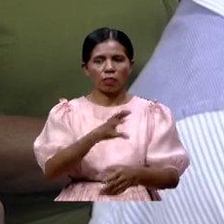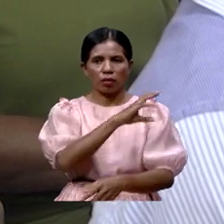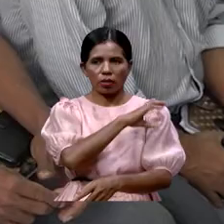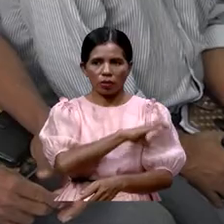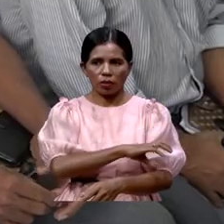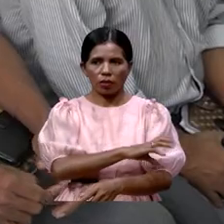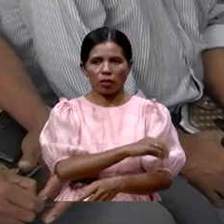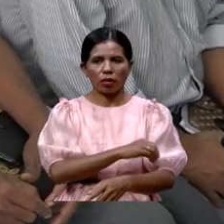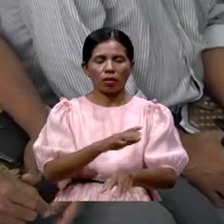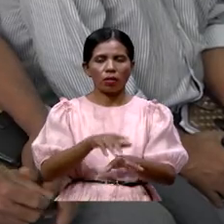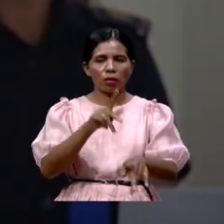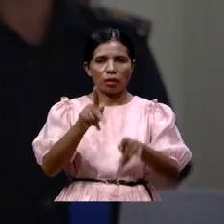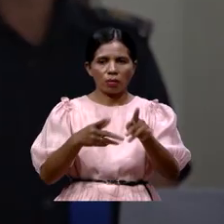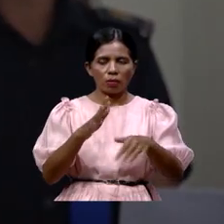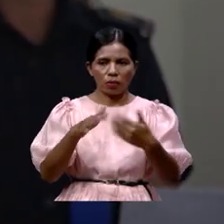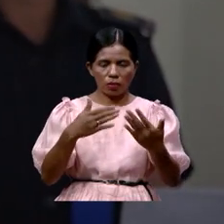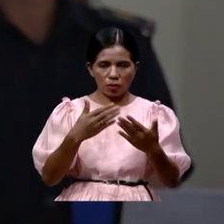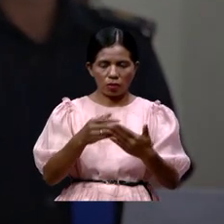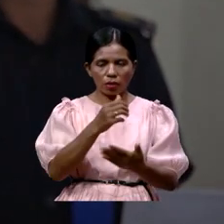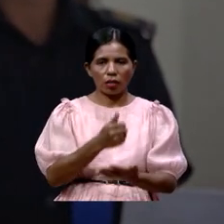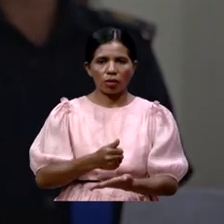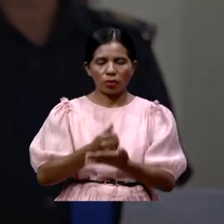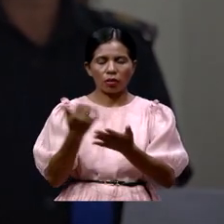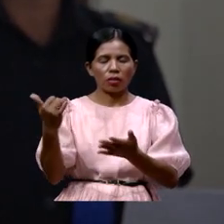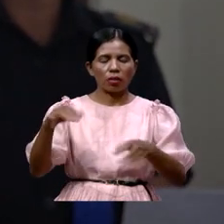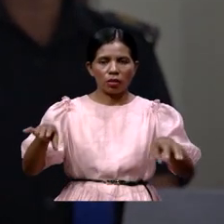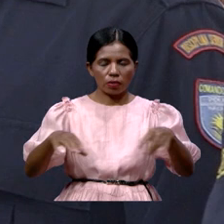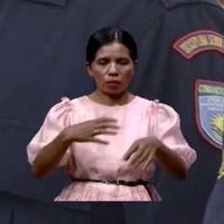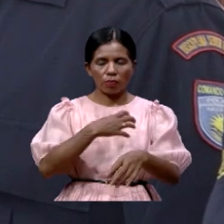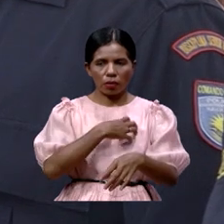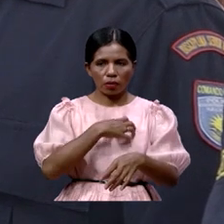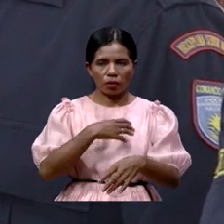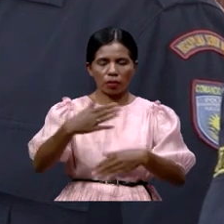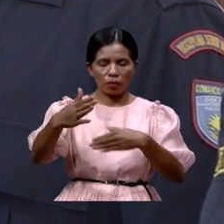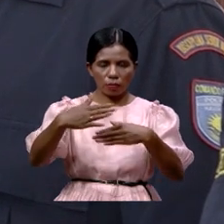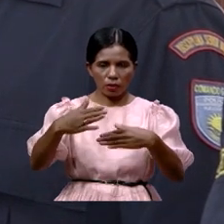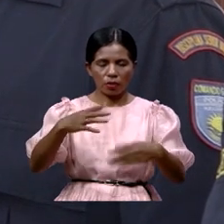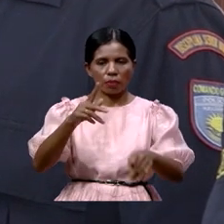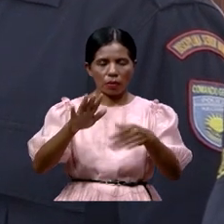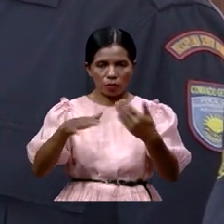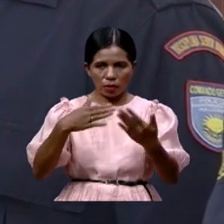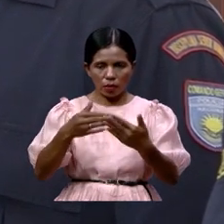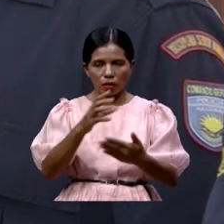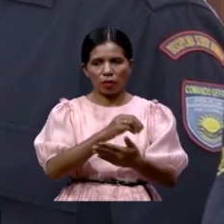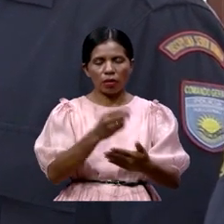nebe afeita para a comunidade Sira, no azura serviço penitente Nien, onde a Bessican Liutam para a comunidade, no